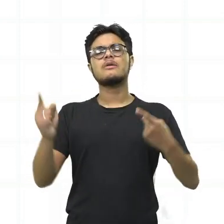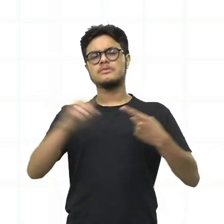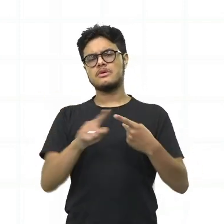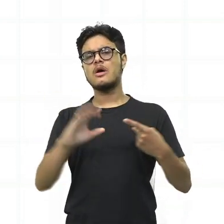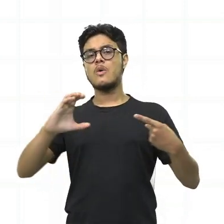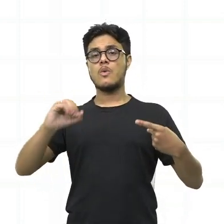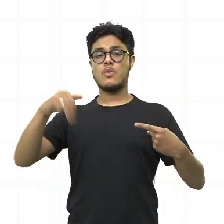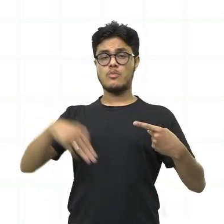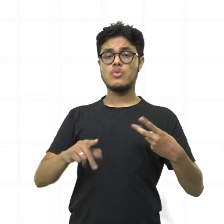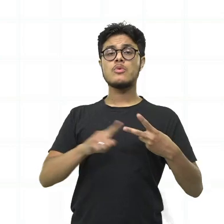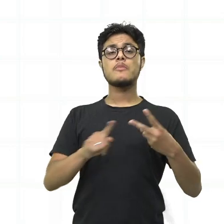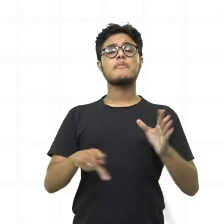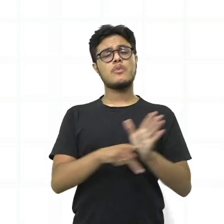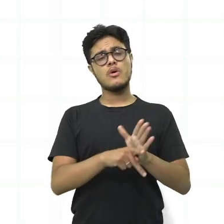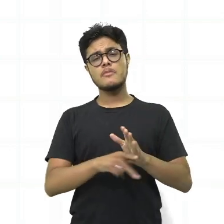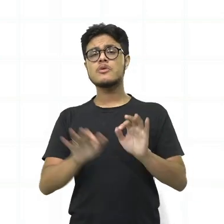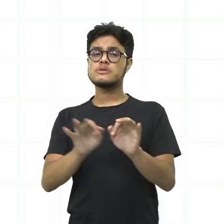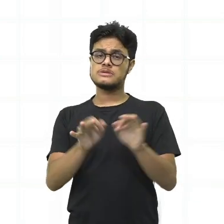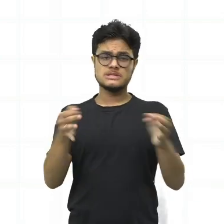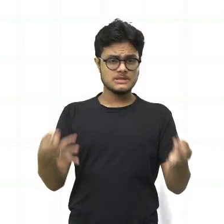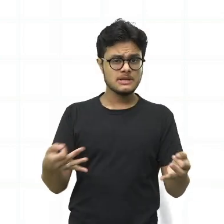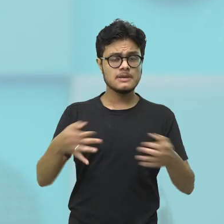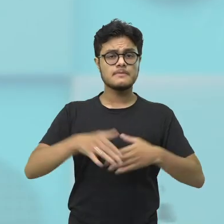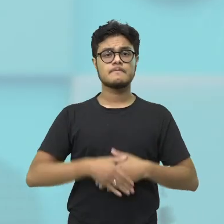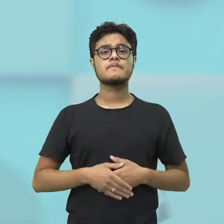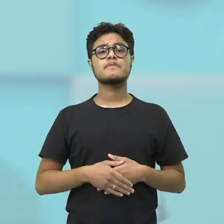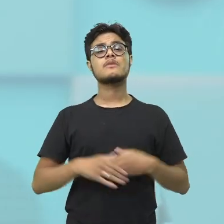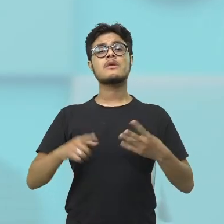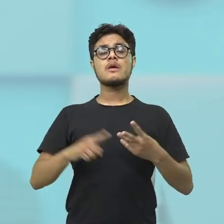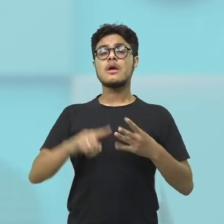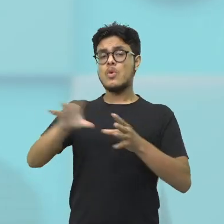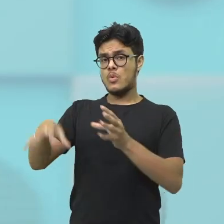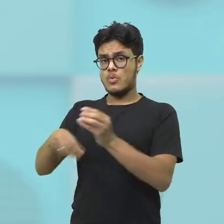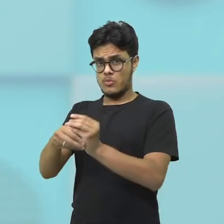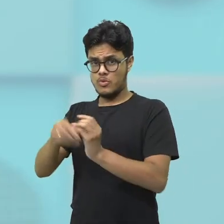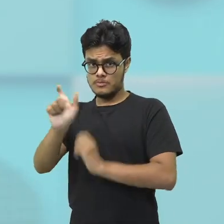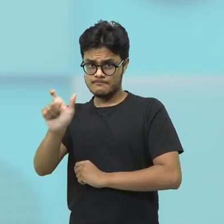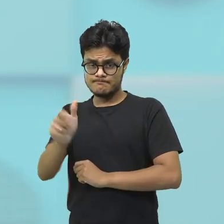comum, próprio, simples, né? Composto,